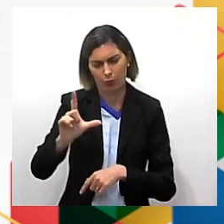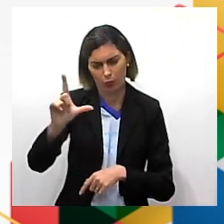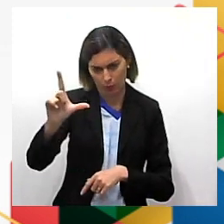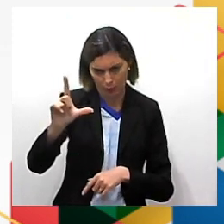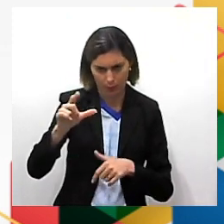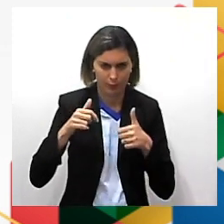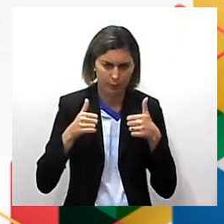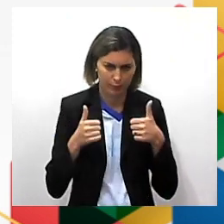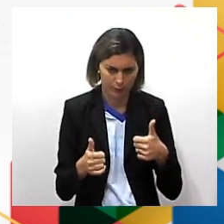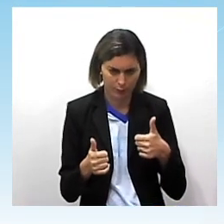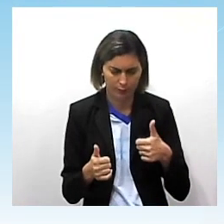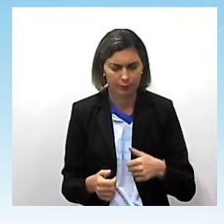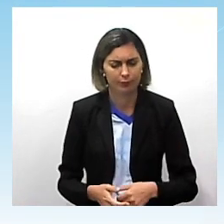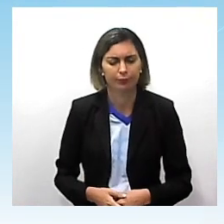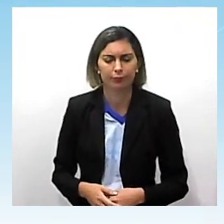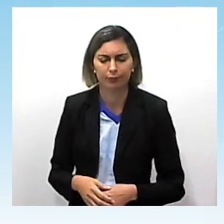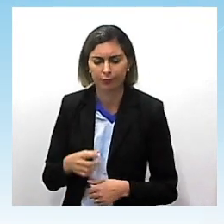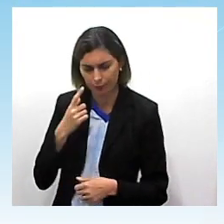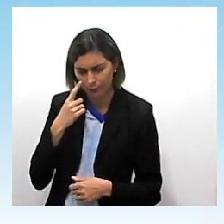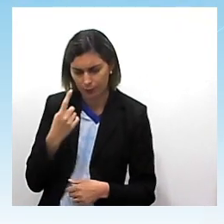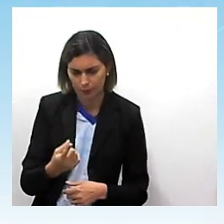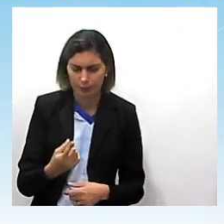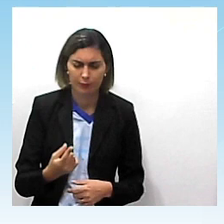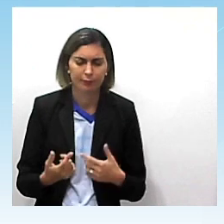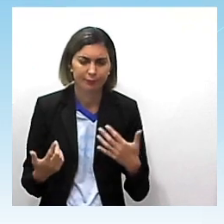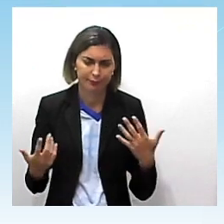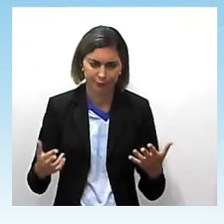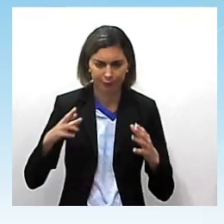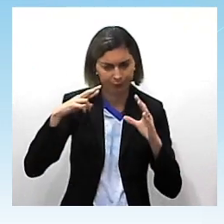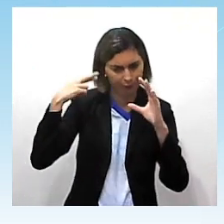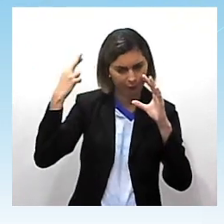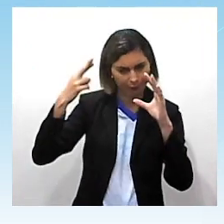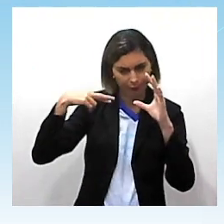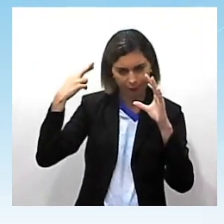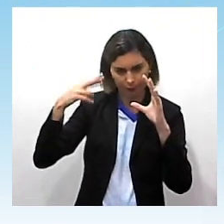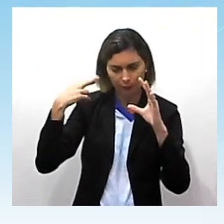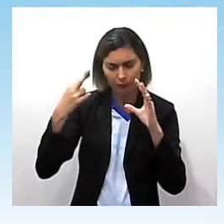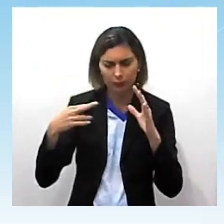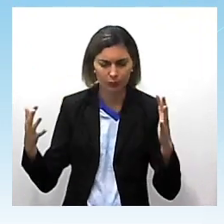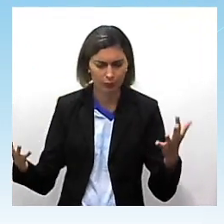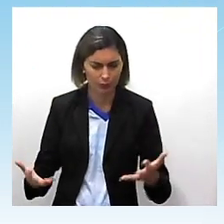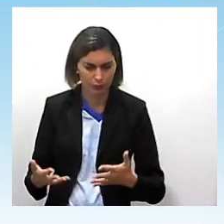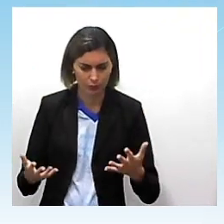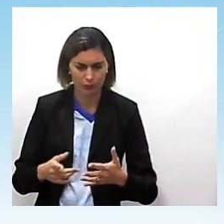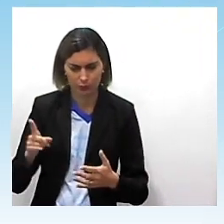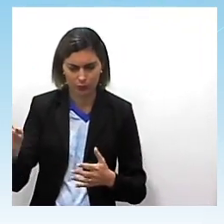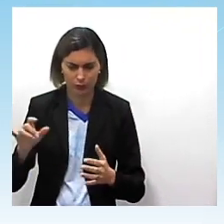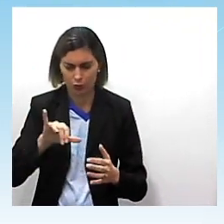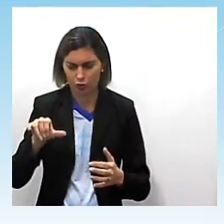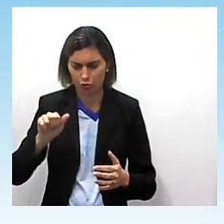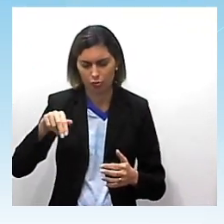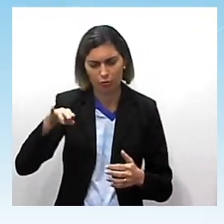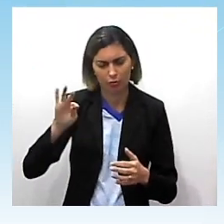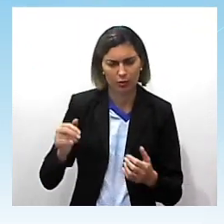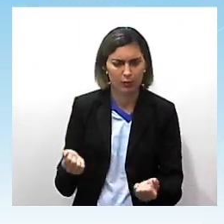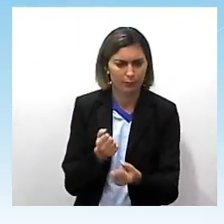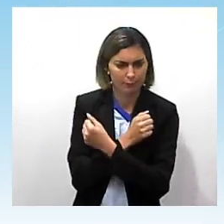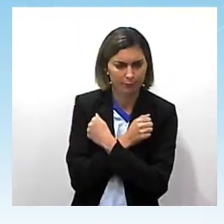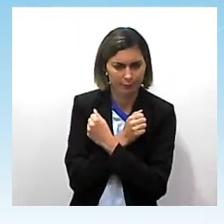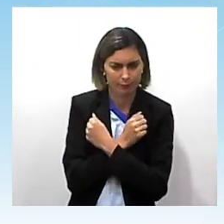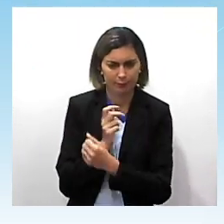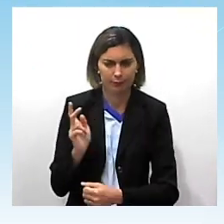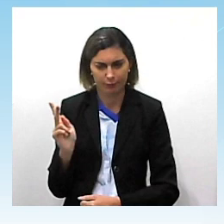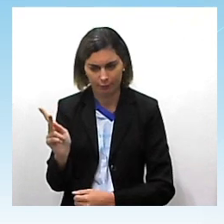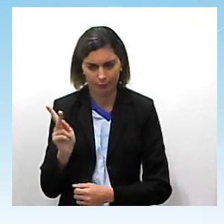crescente. Show de bola? Beleza? Pois é, Robertão da transmissão. Hoje ele está aí com o Jonathan. Um abraço para vocês,